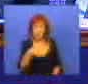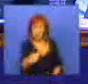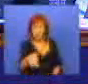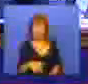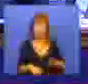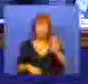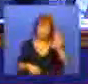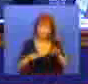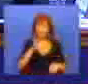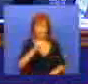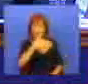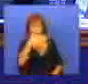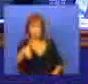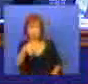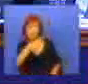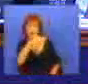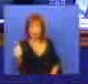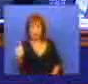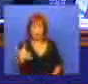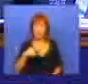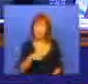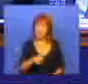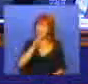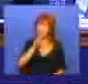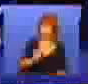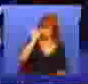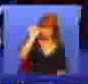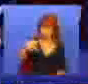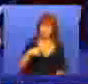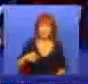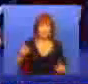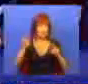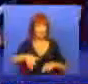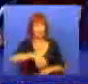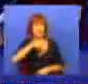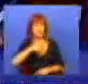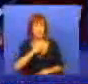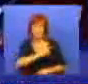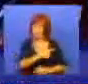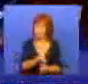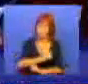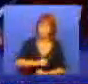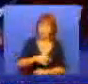10, 11, 12. Na sua resposta, espero que explique esta incompetência.